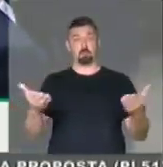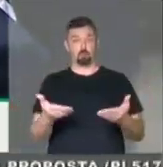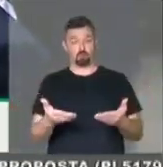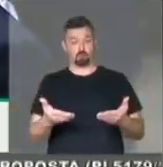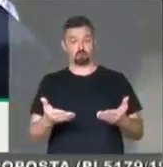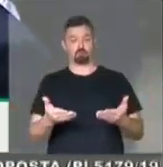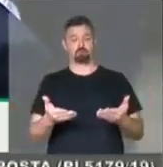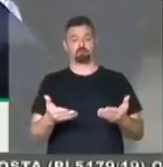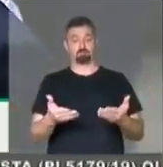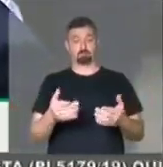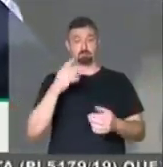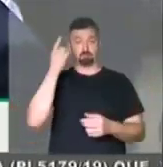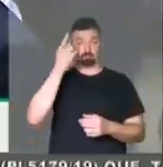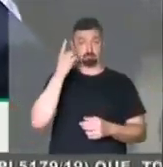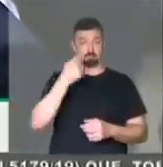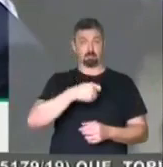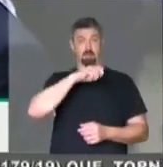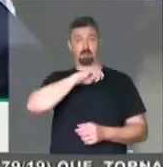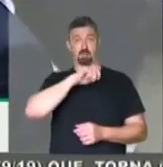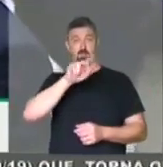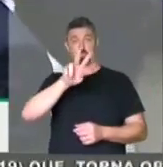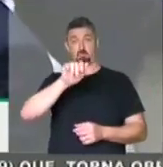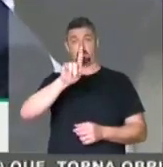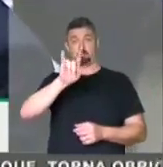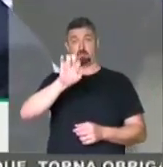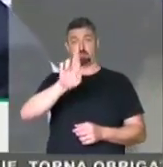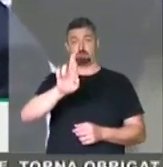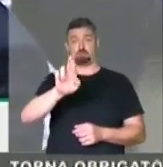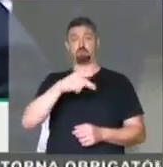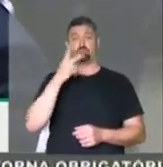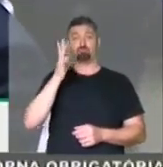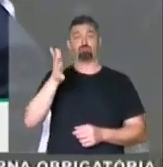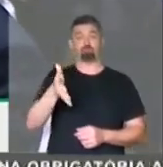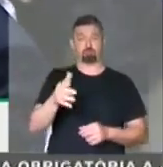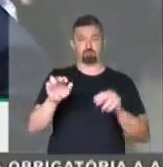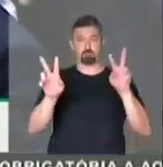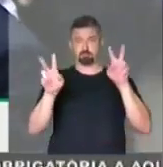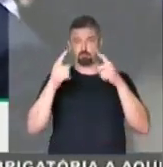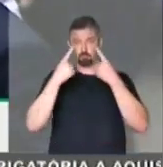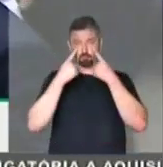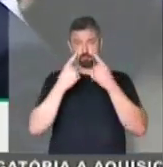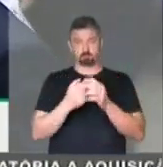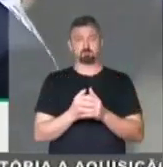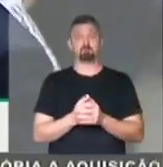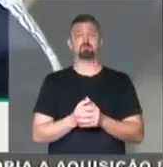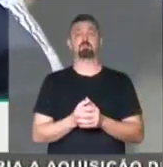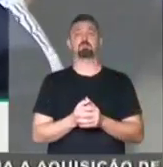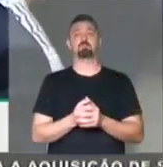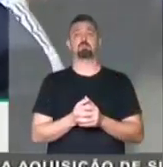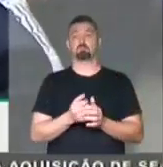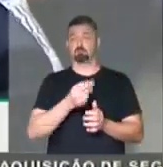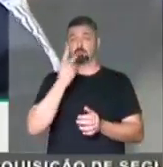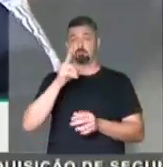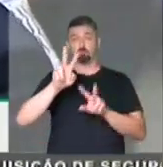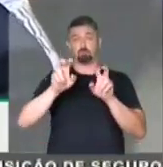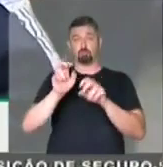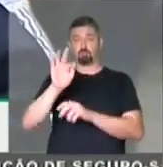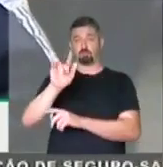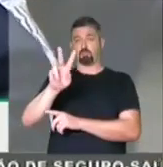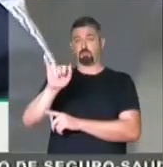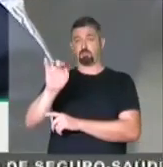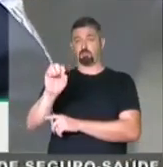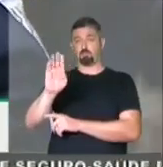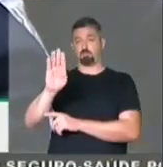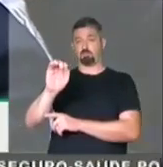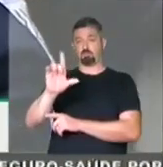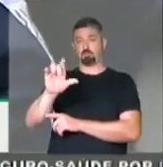hoje, o deputado delegado Valdir afirmou, abre aspas, falando sobre Flávio